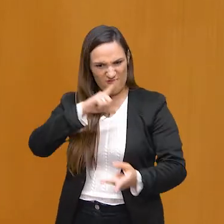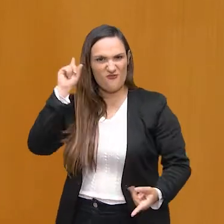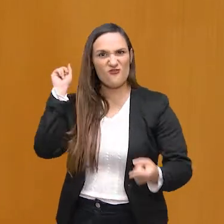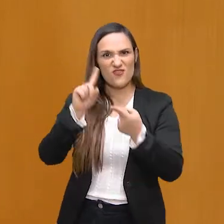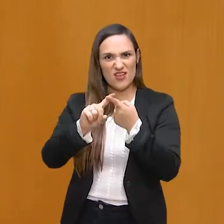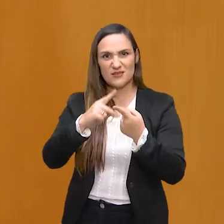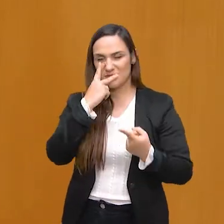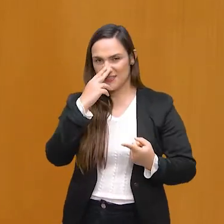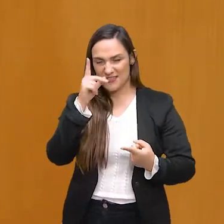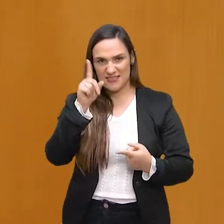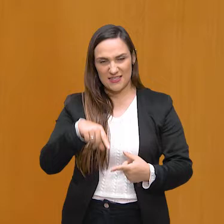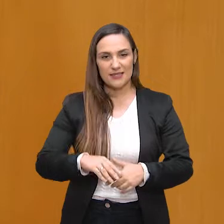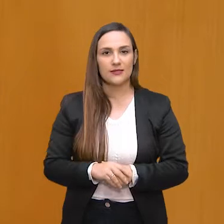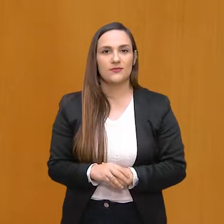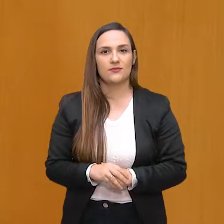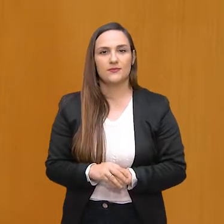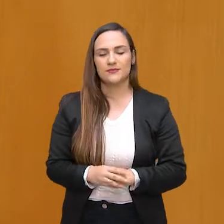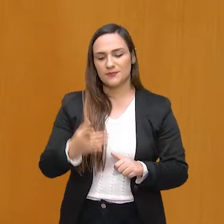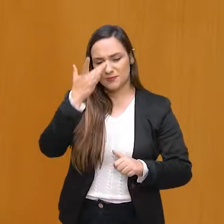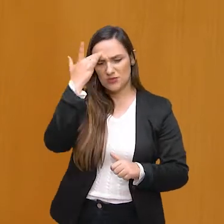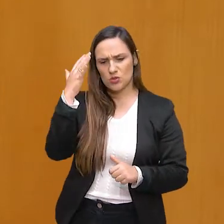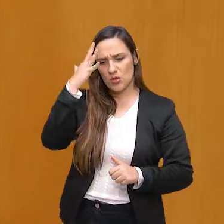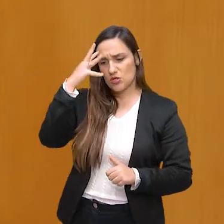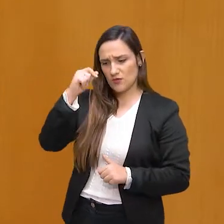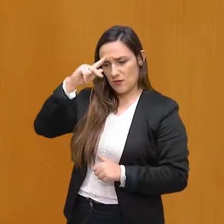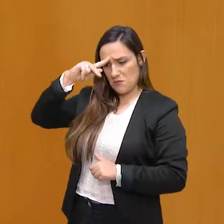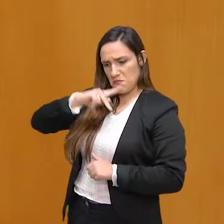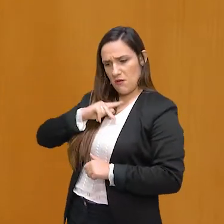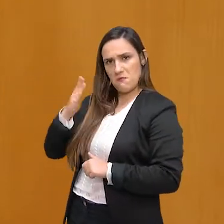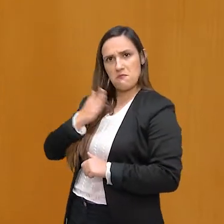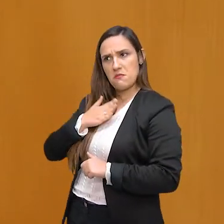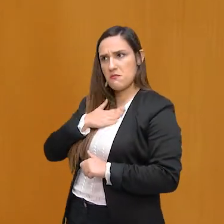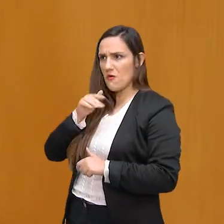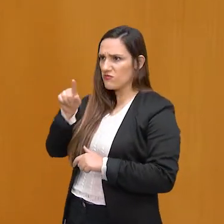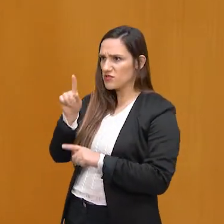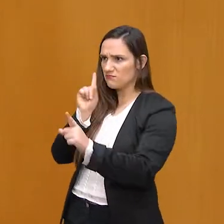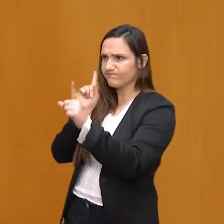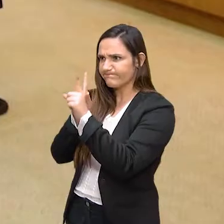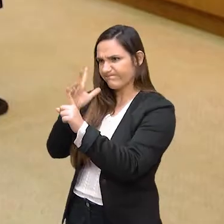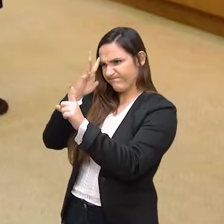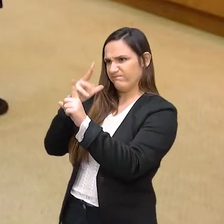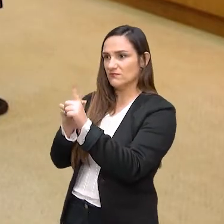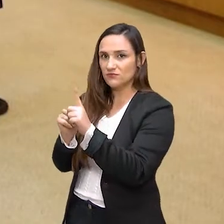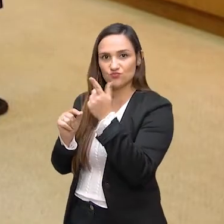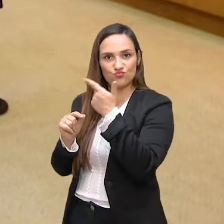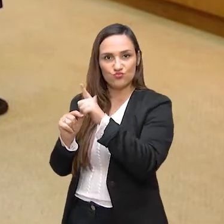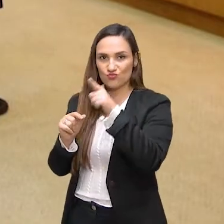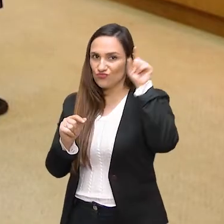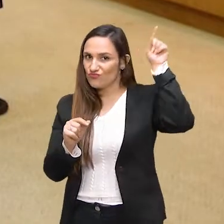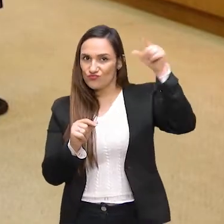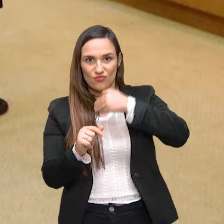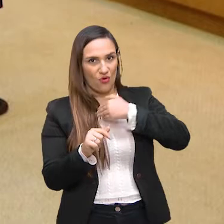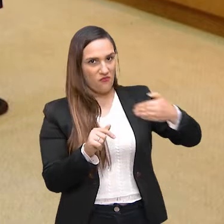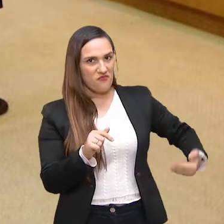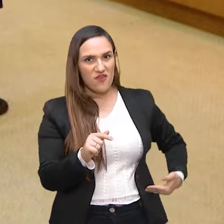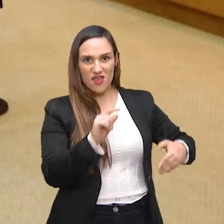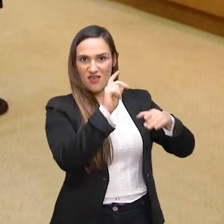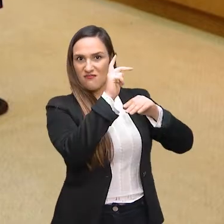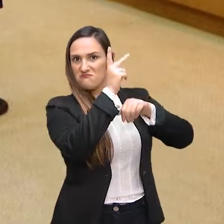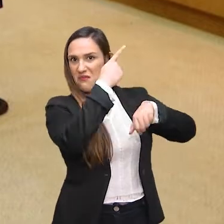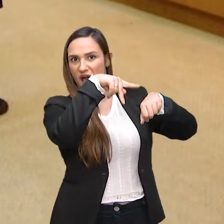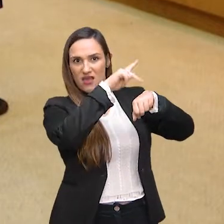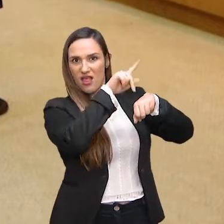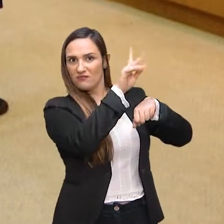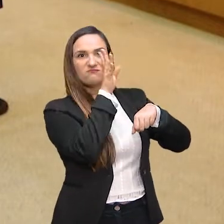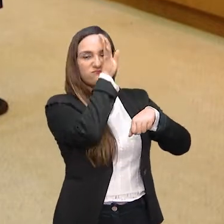vingança privada, em que as pessoas resolviam os problemas por si próprias. Não havia o Estado, a interferência do